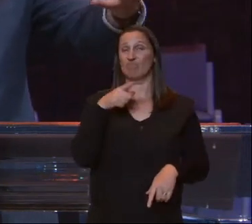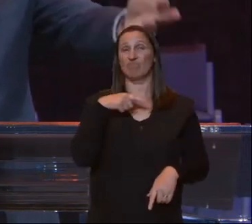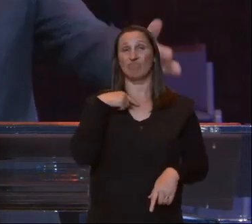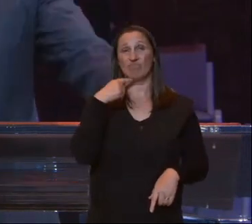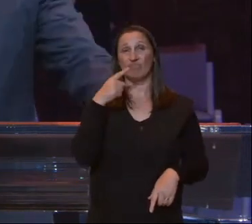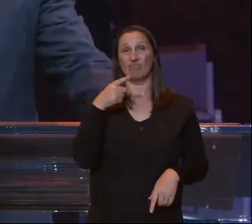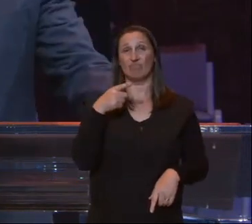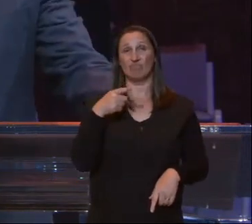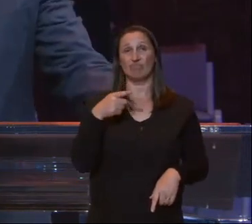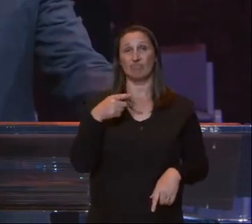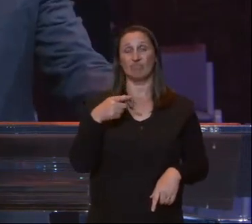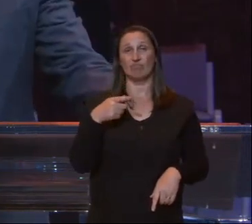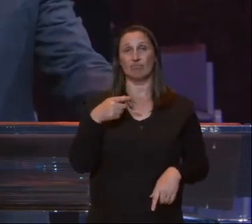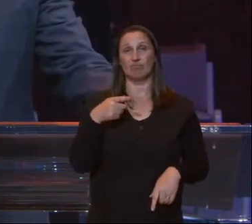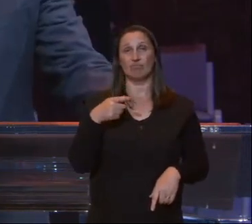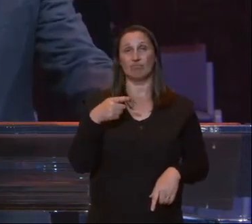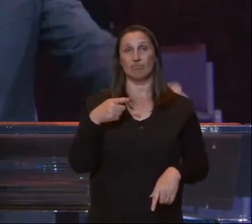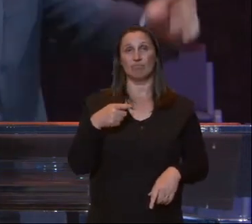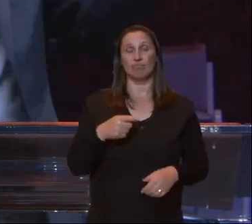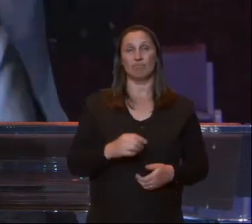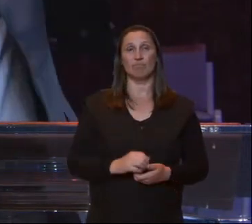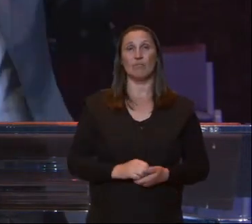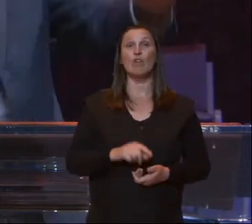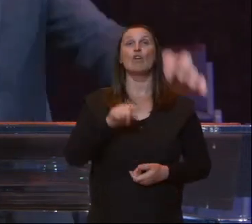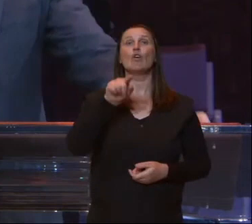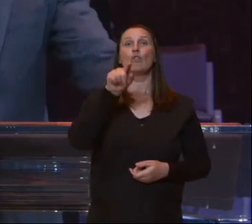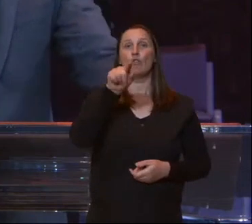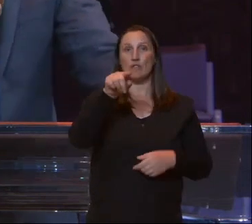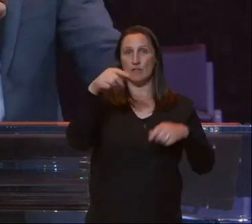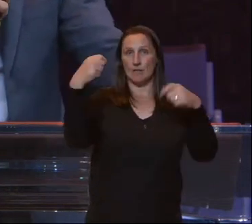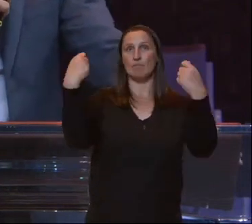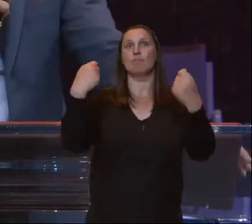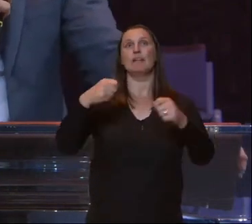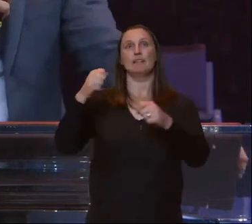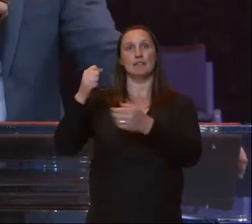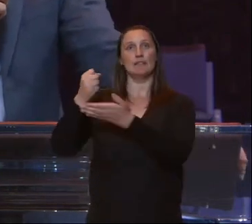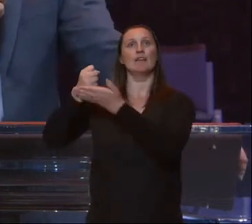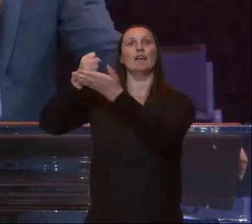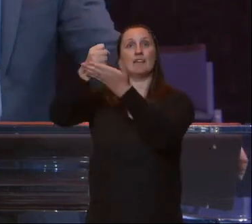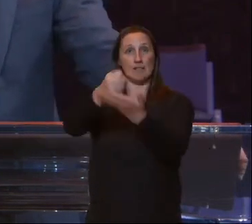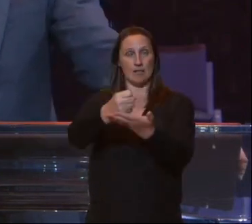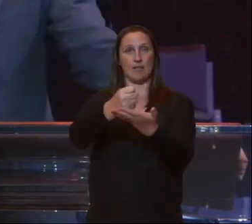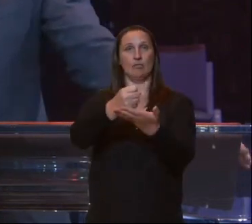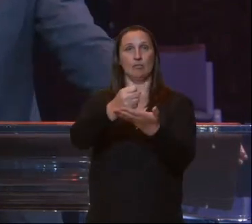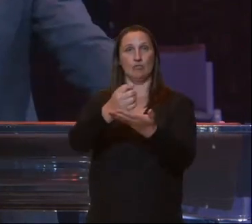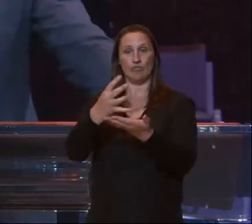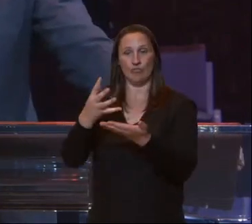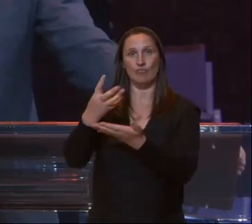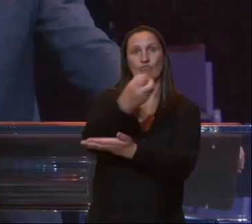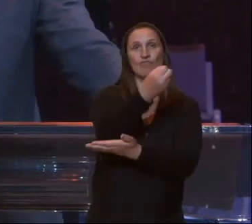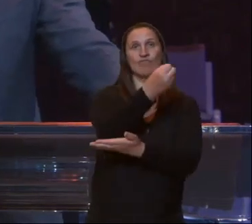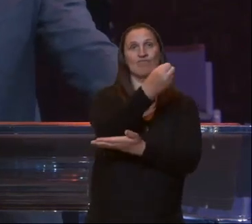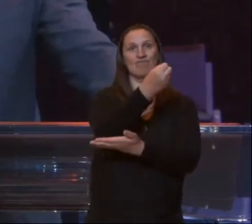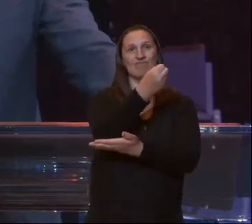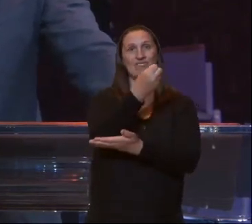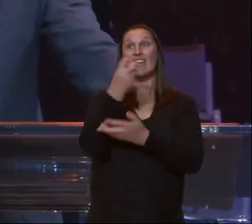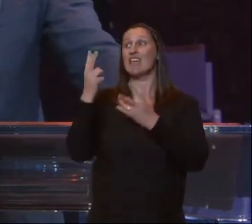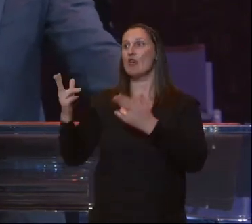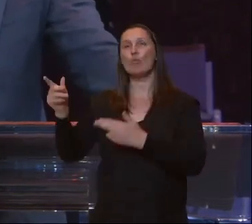ir além. Você precisa de um resgatador. Aquela mulher precisava.